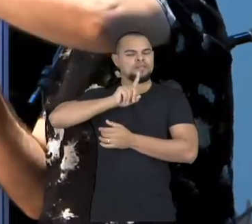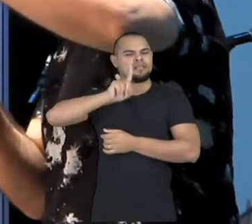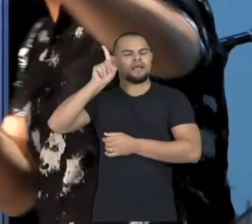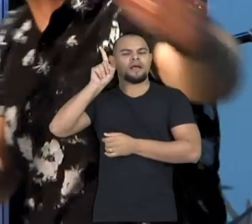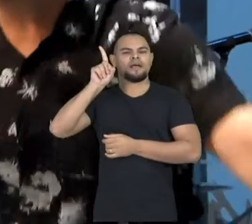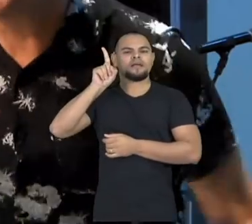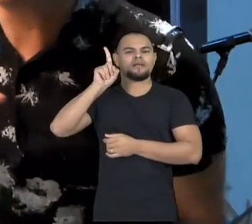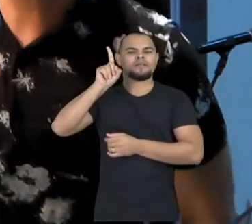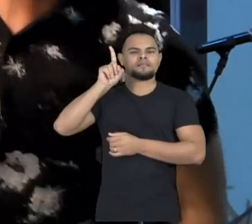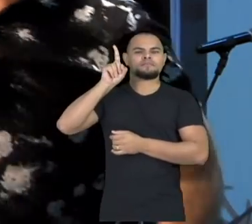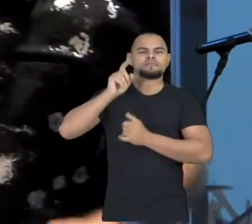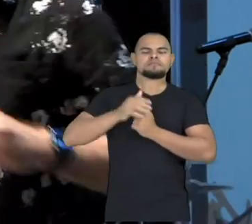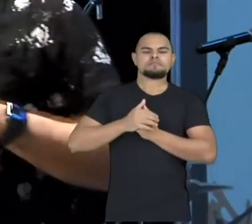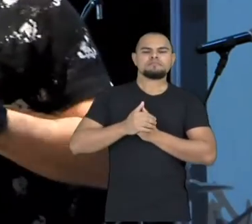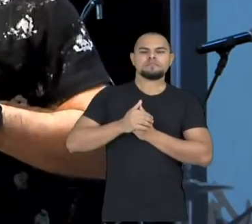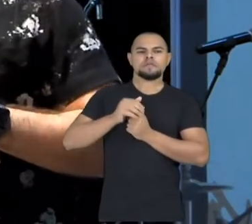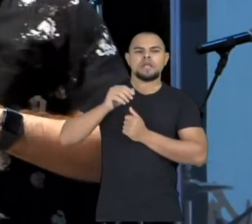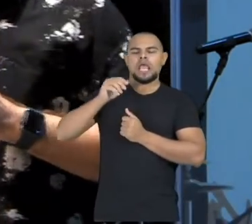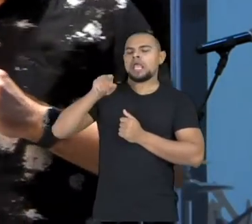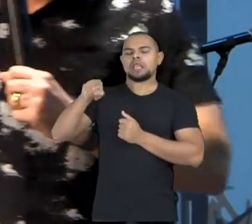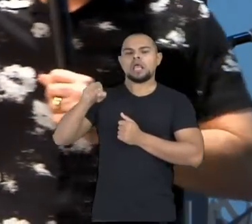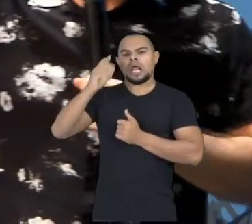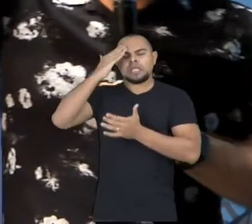como avivalista.